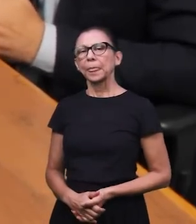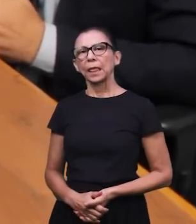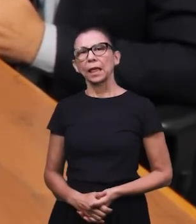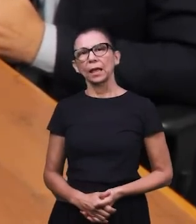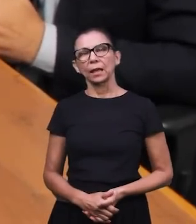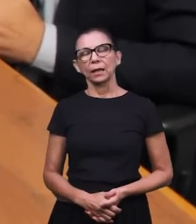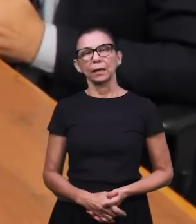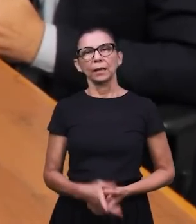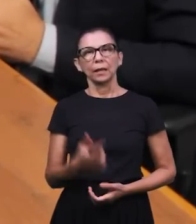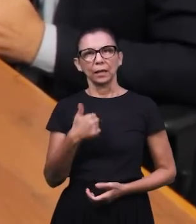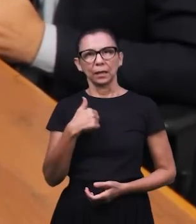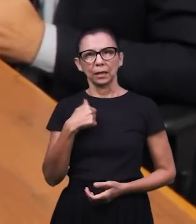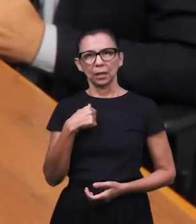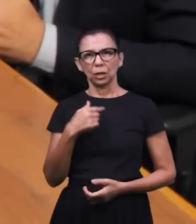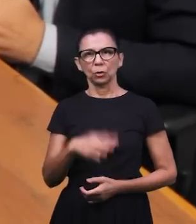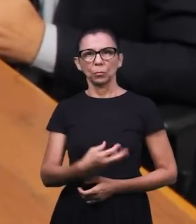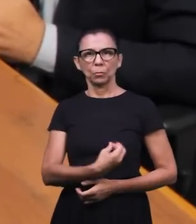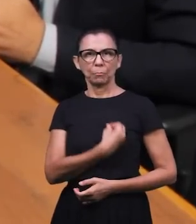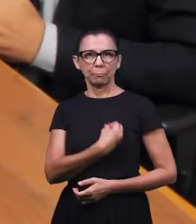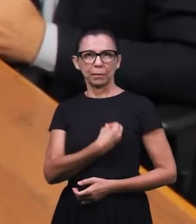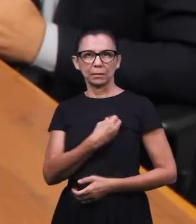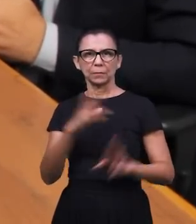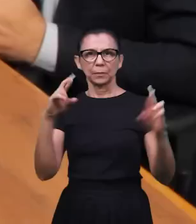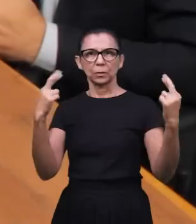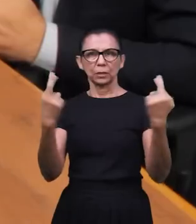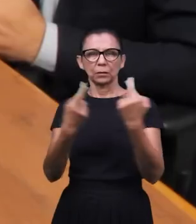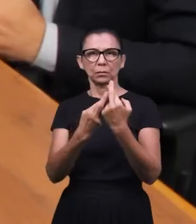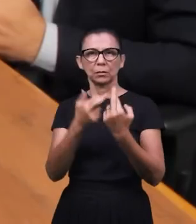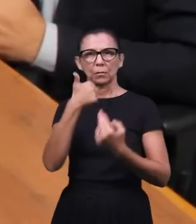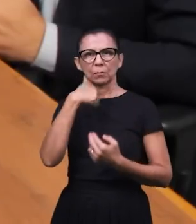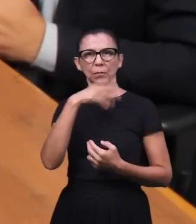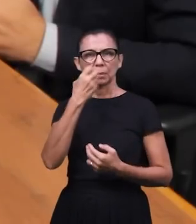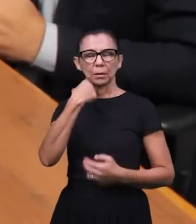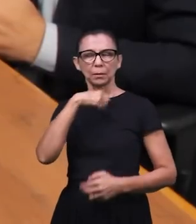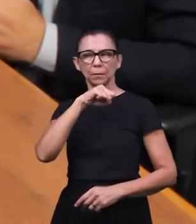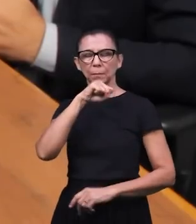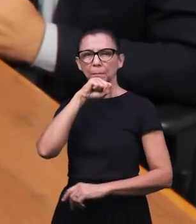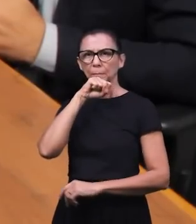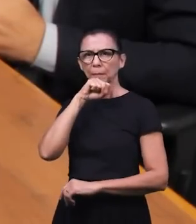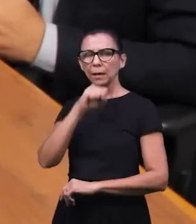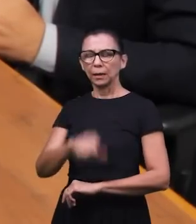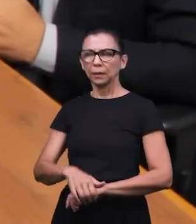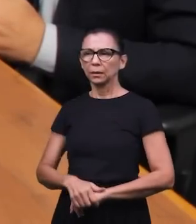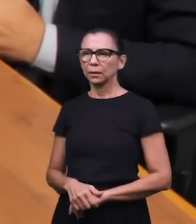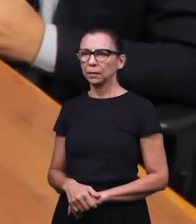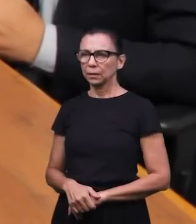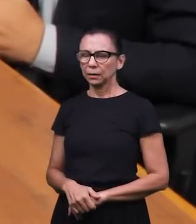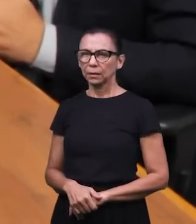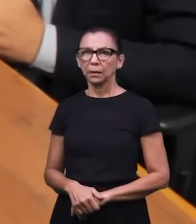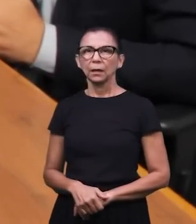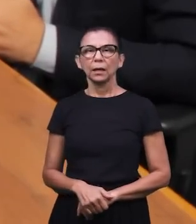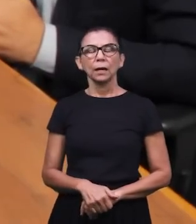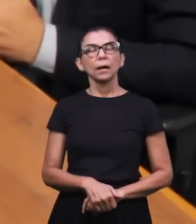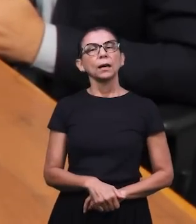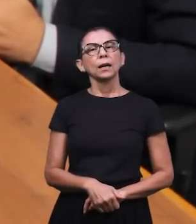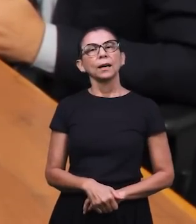eu tava fazendo uma reunião de pais, em Cariacica ali, aí eu falei para os irmãos responder o seguinte: quando é